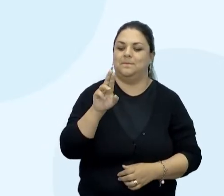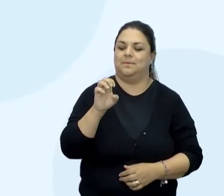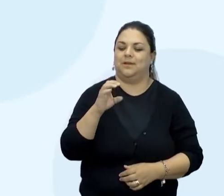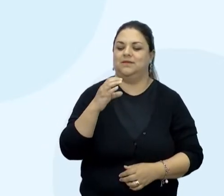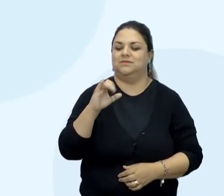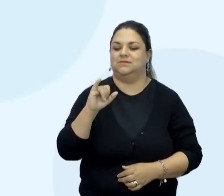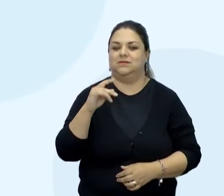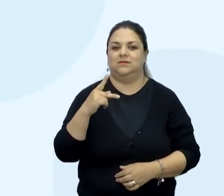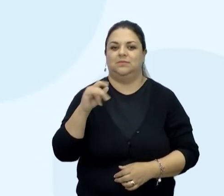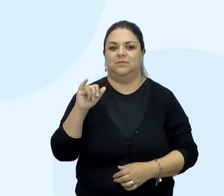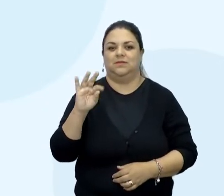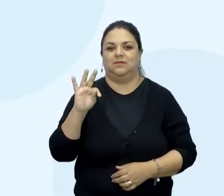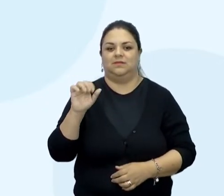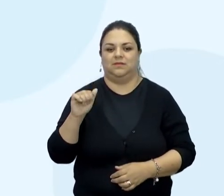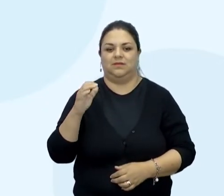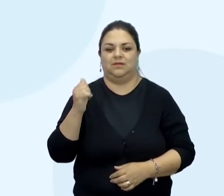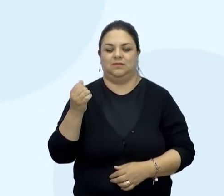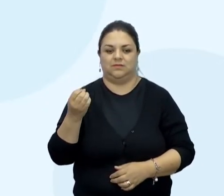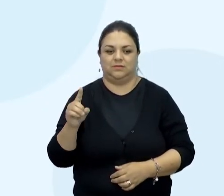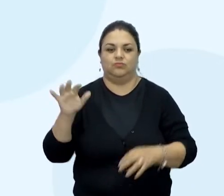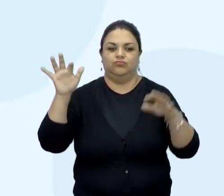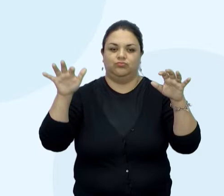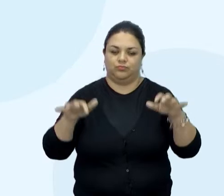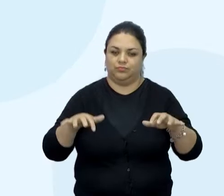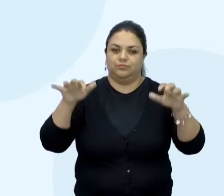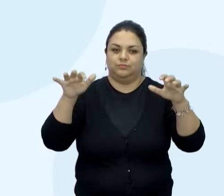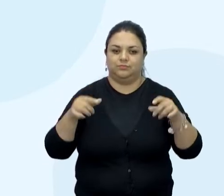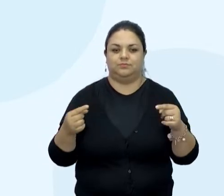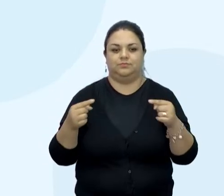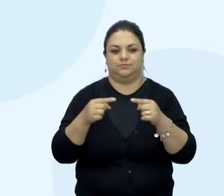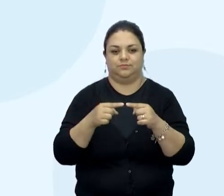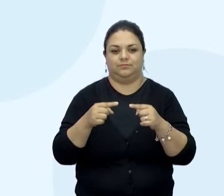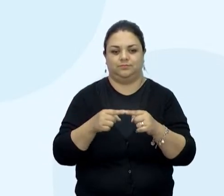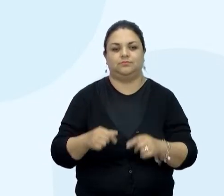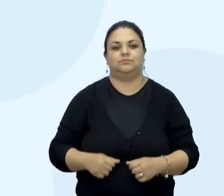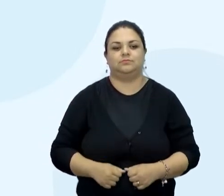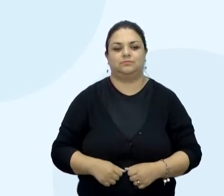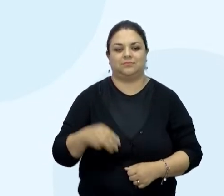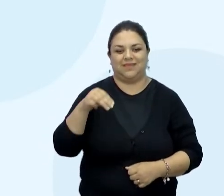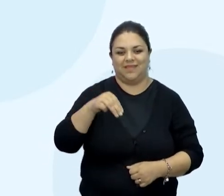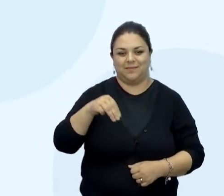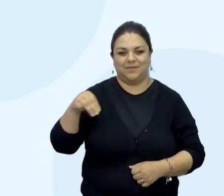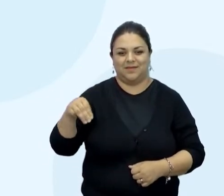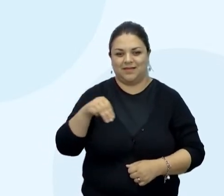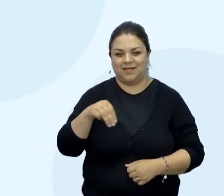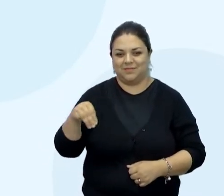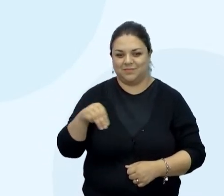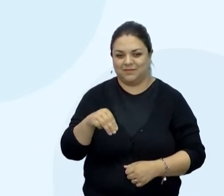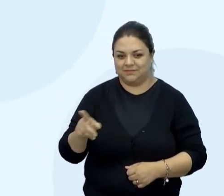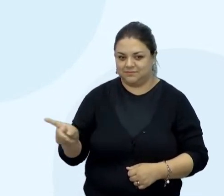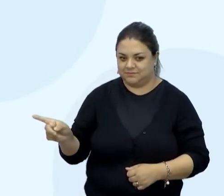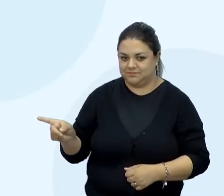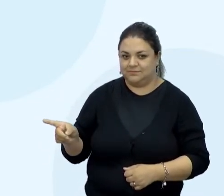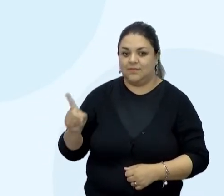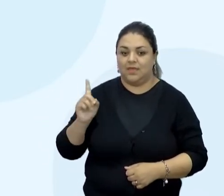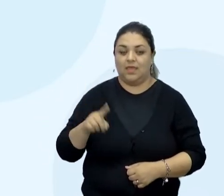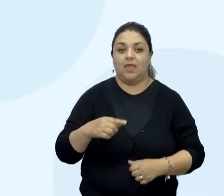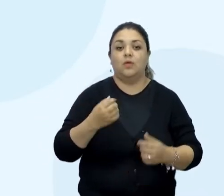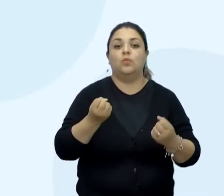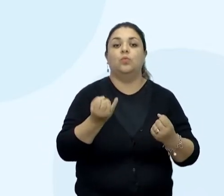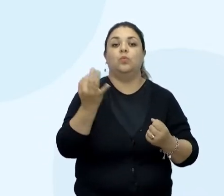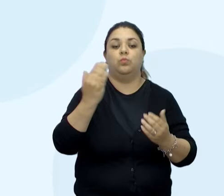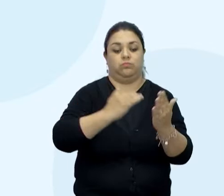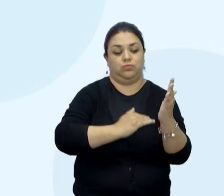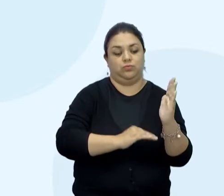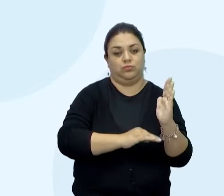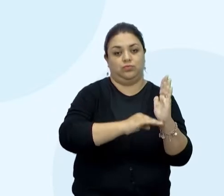é esse milímetro mesmo? É a unidade aí que é utilizada para descrever a quantidade de chuvas que cai, né? Lembra que eu contei